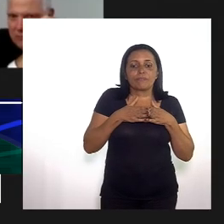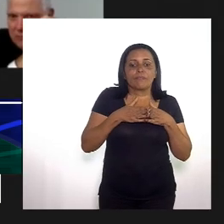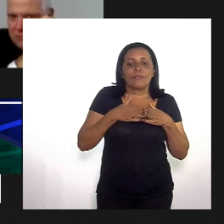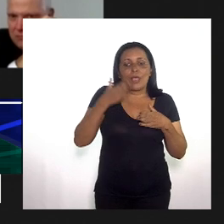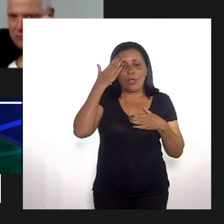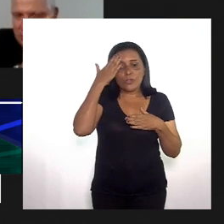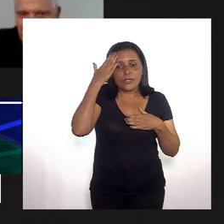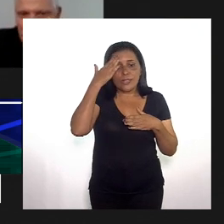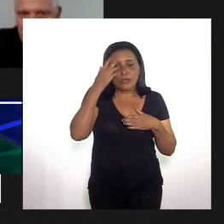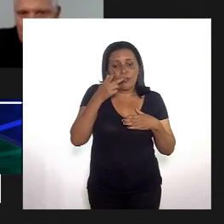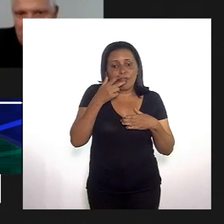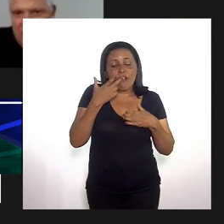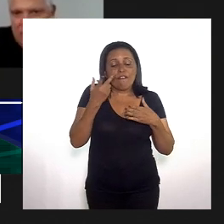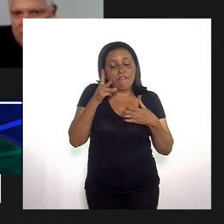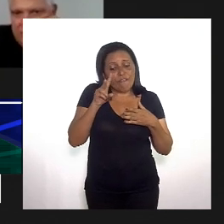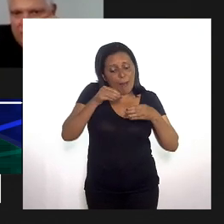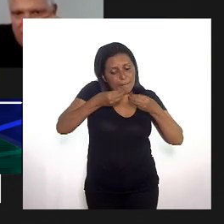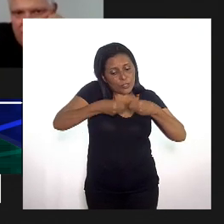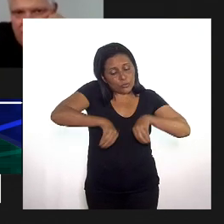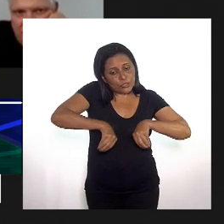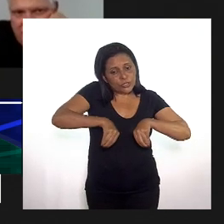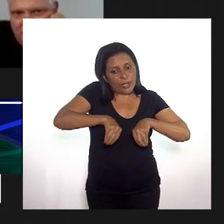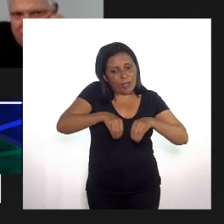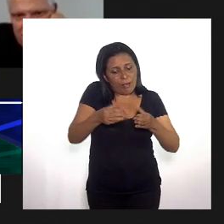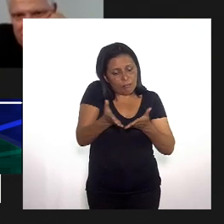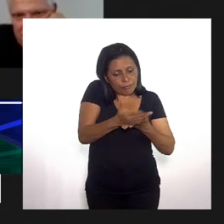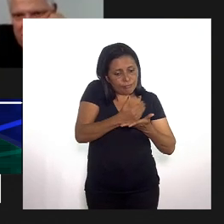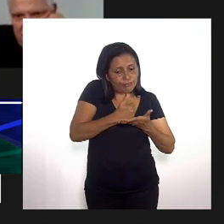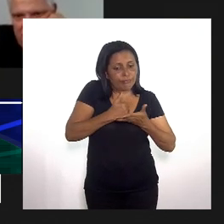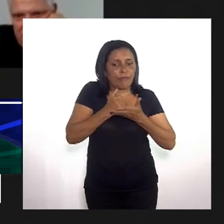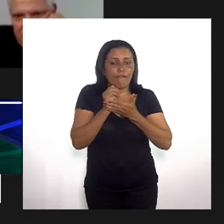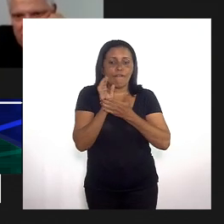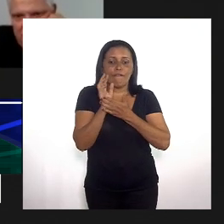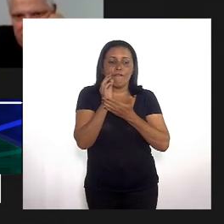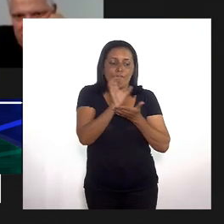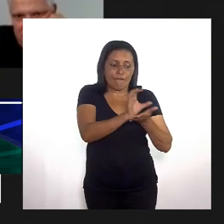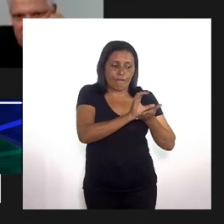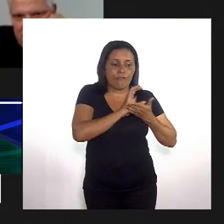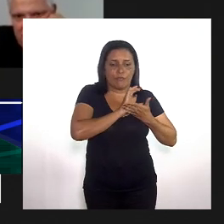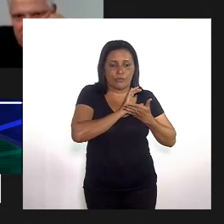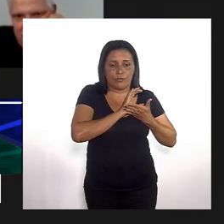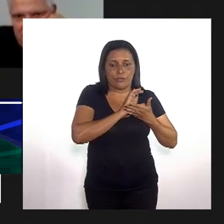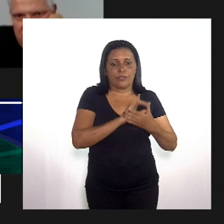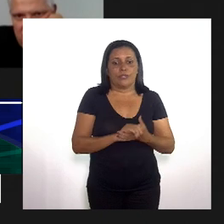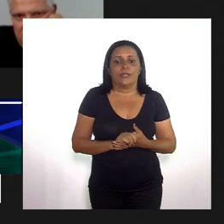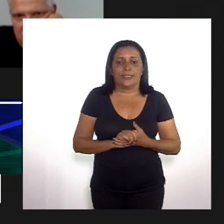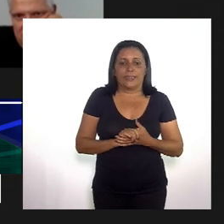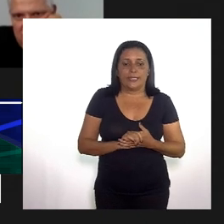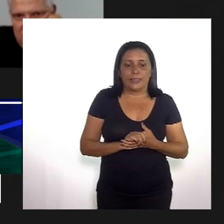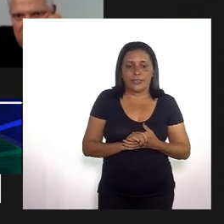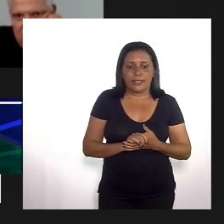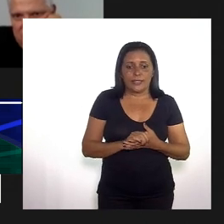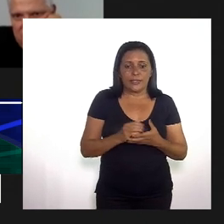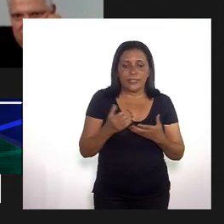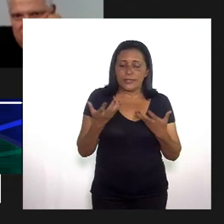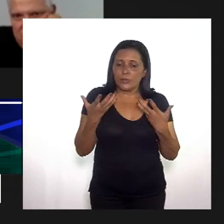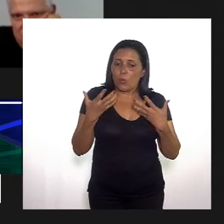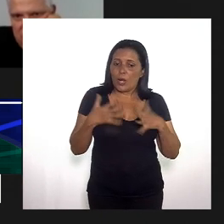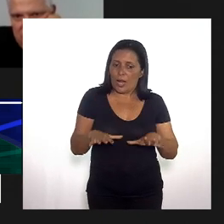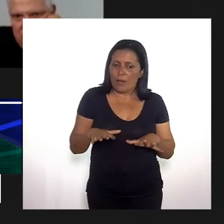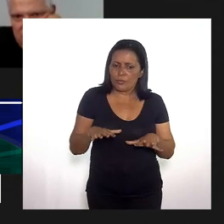eu estou dizendo é que vai prejudicar a arrecadação do fundo. Não, mas nós não queremos... Nós queremos sempre o excedente nos próximos 7, 10